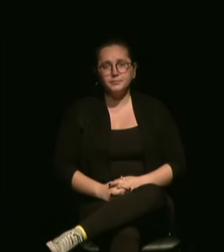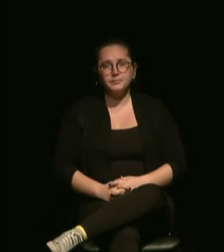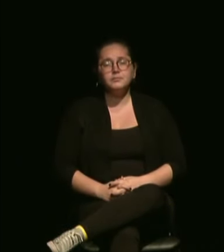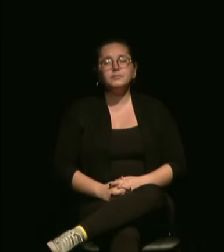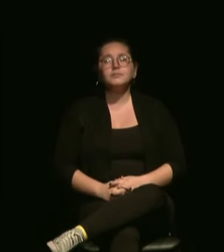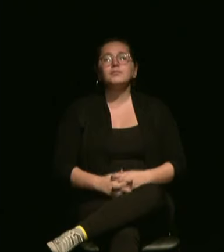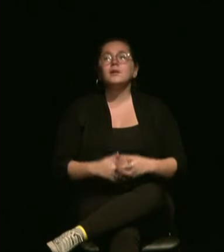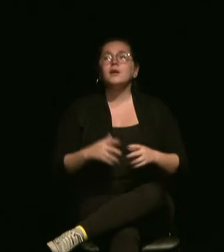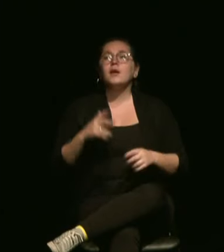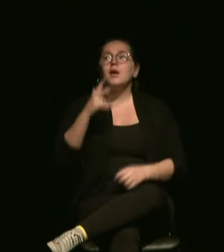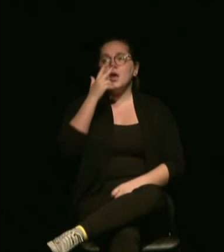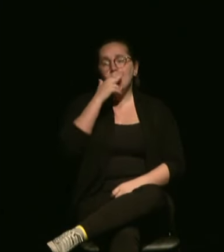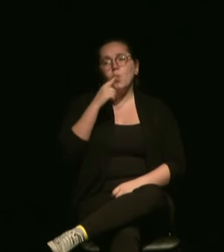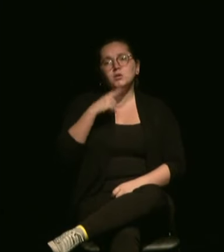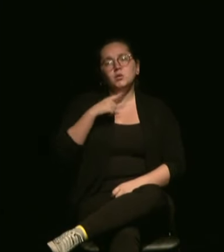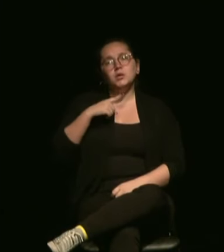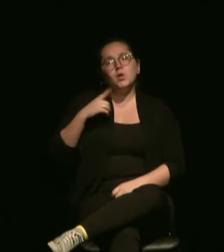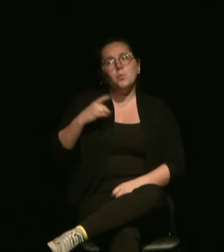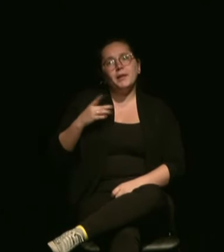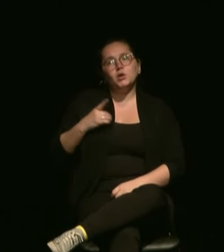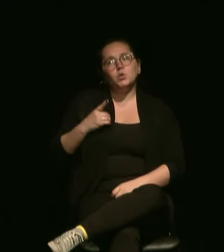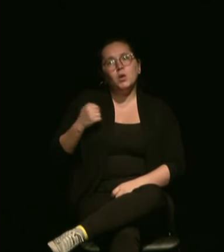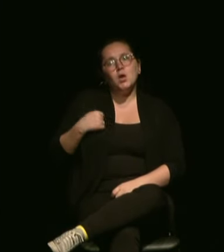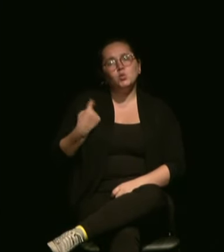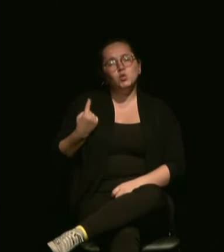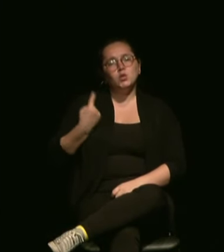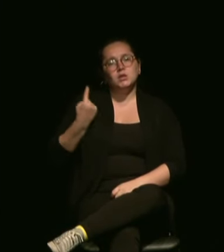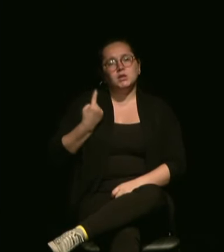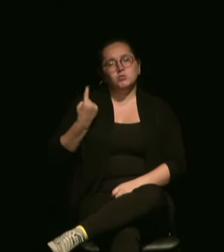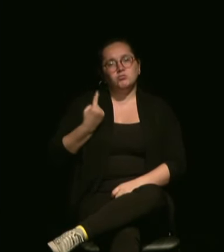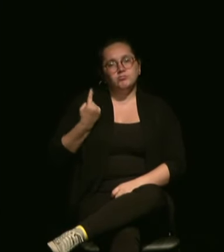Eu acho que o pior medo é de ficar sozinho.